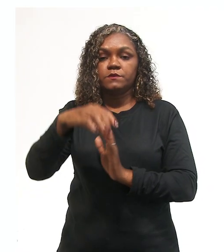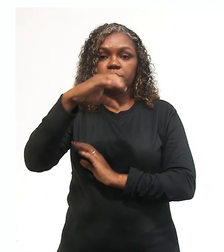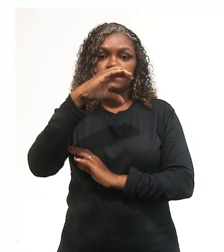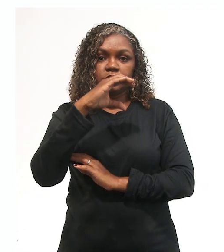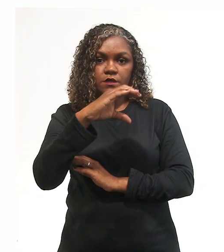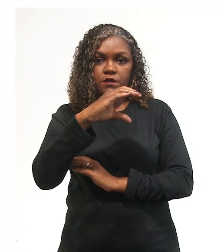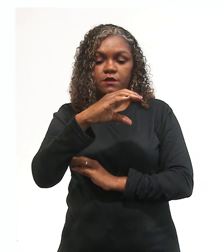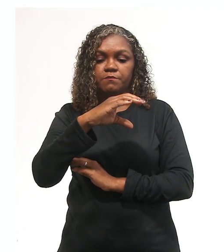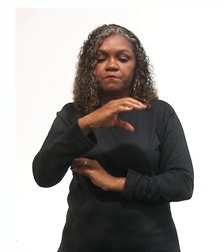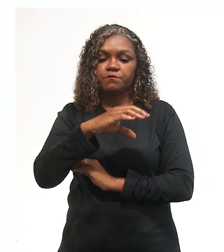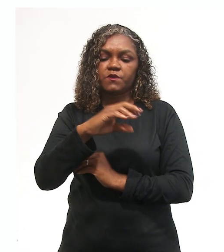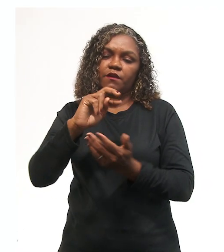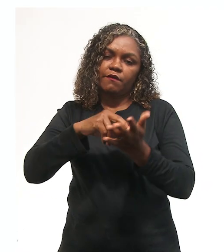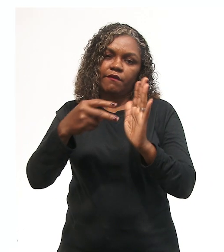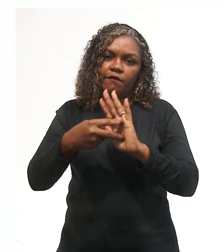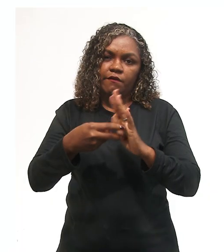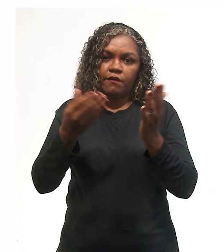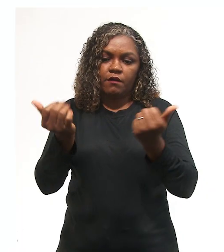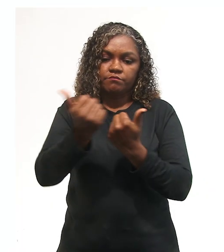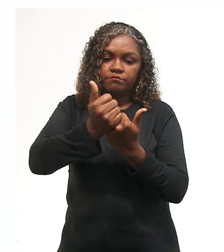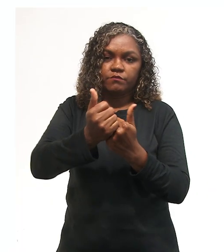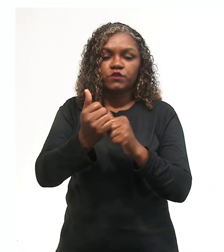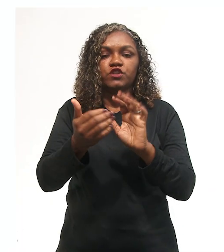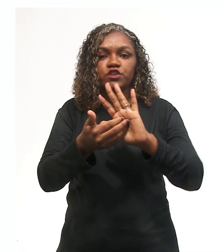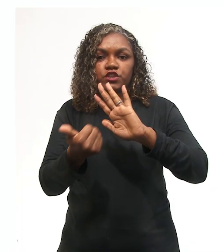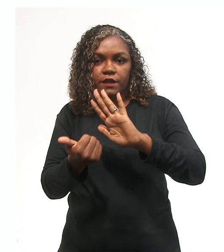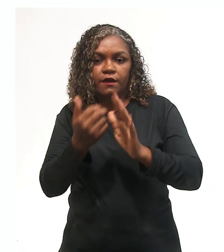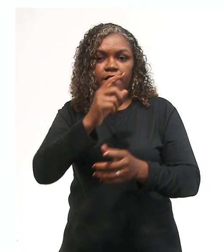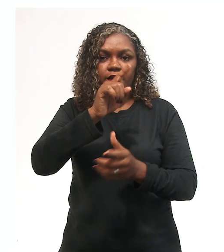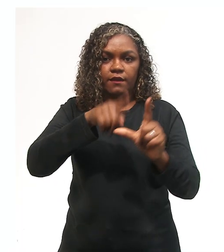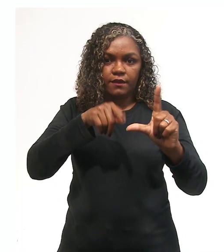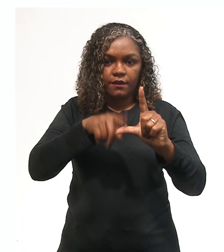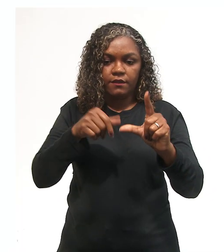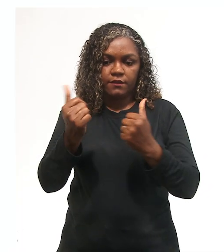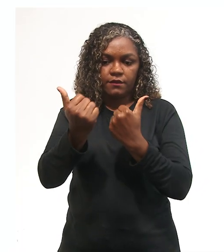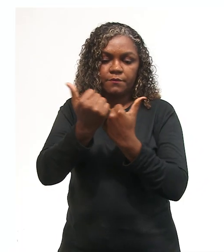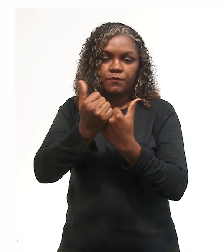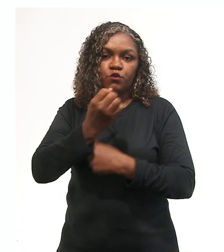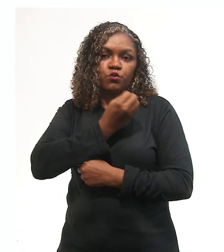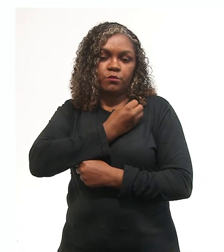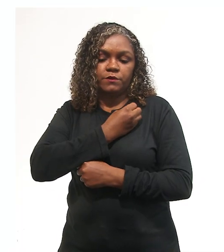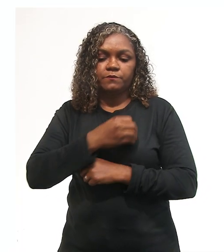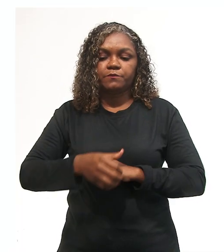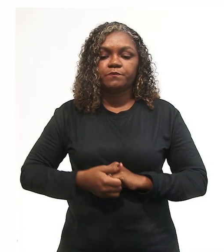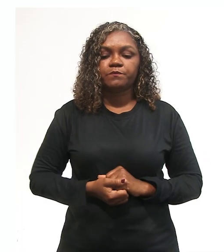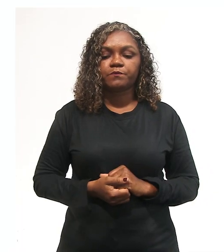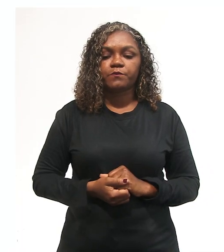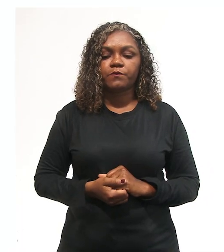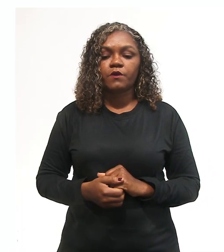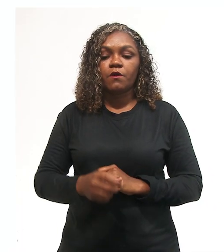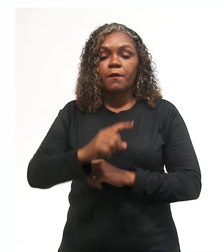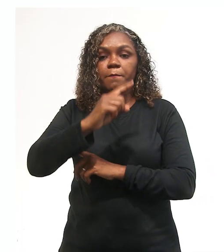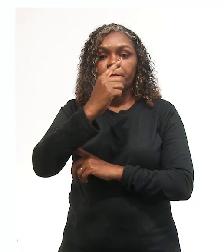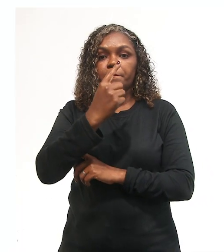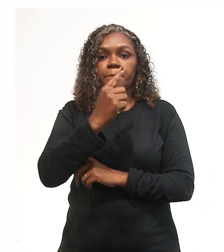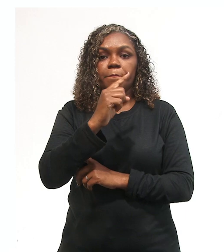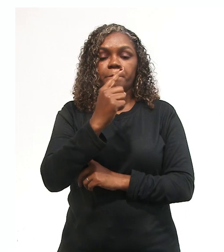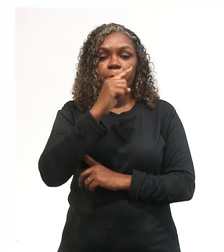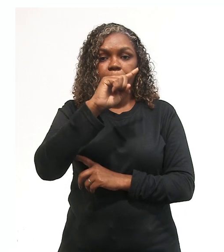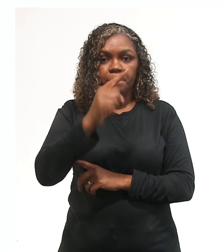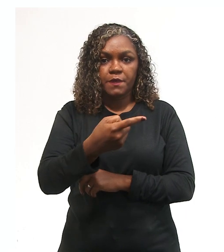1.320 menos 1.000, né? A gente vai ter um valor